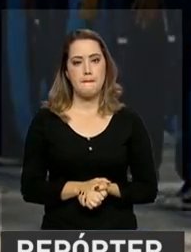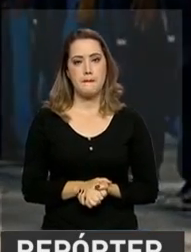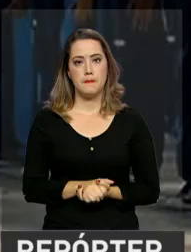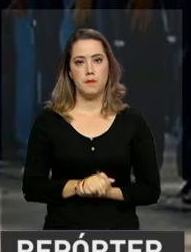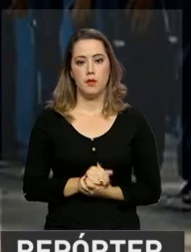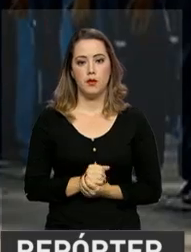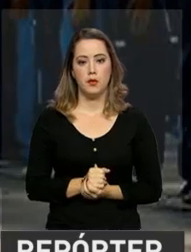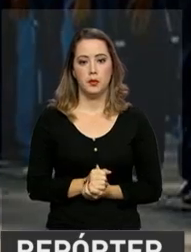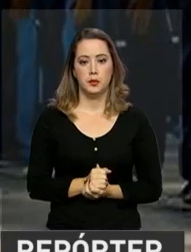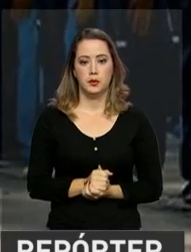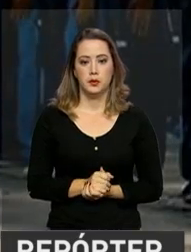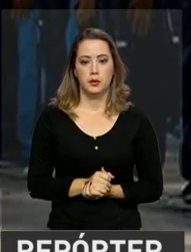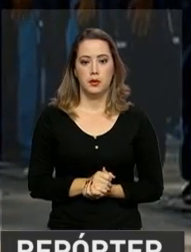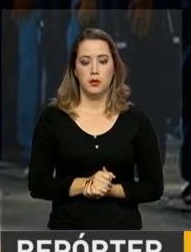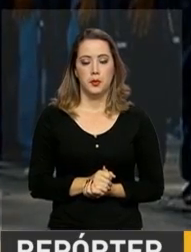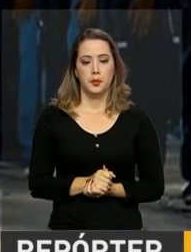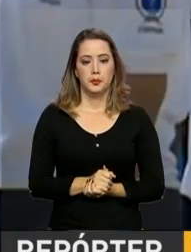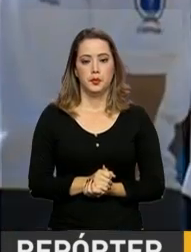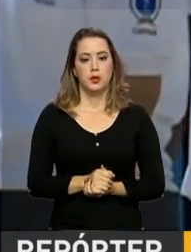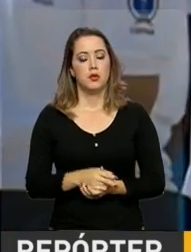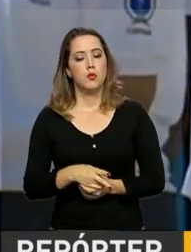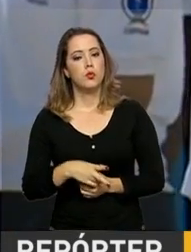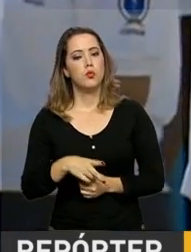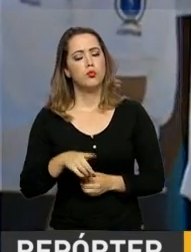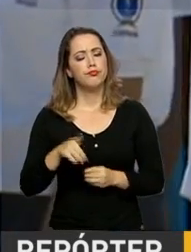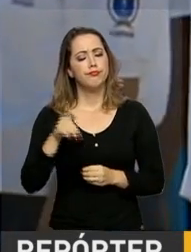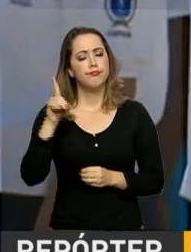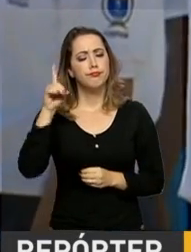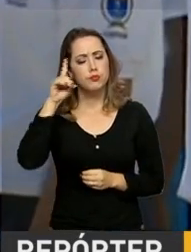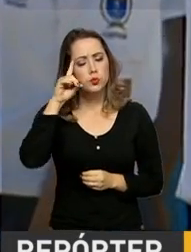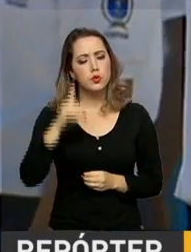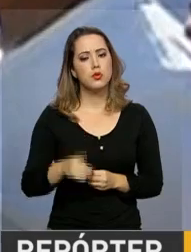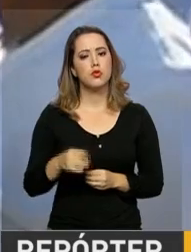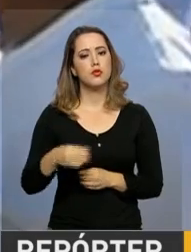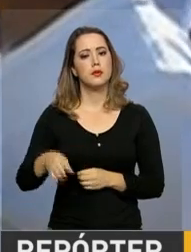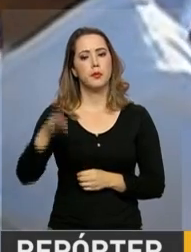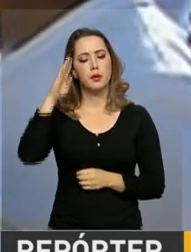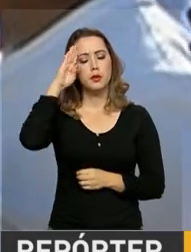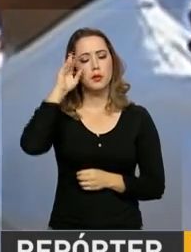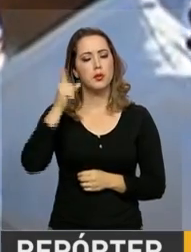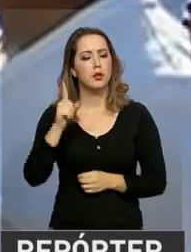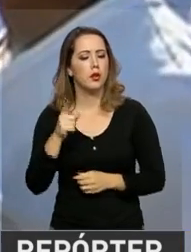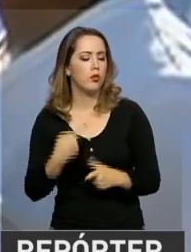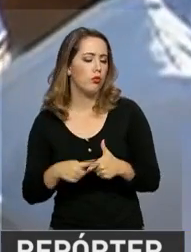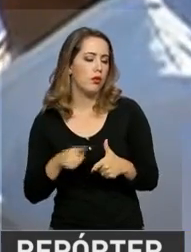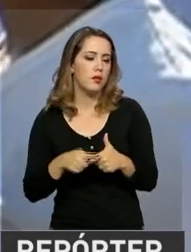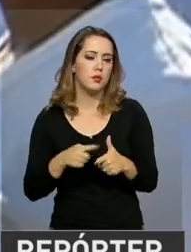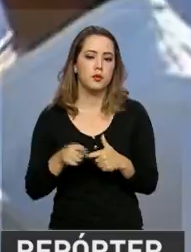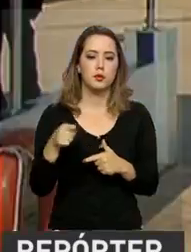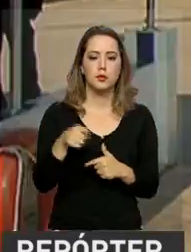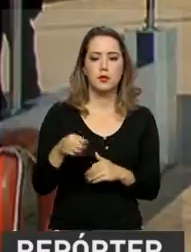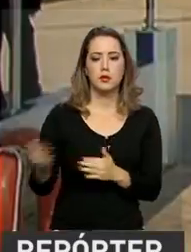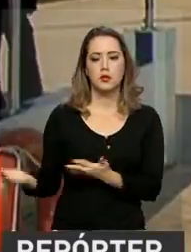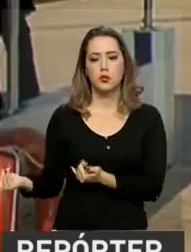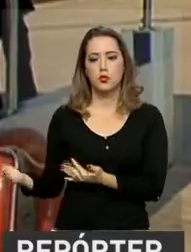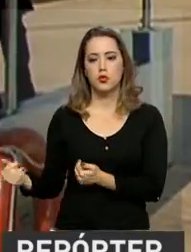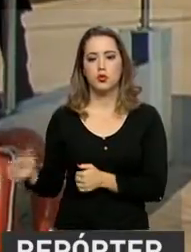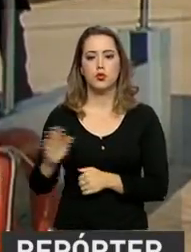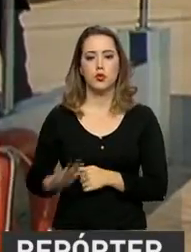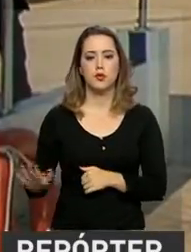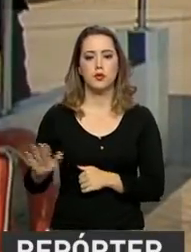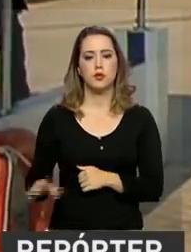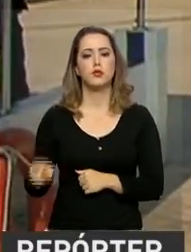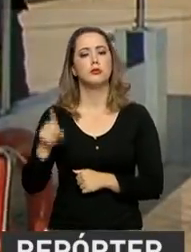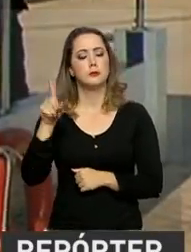Social a disciplina militar já não é nenhum Bicho de Sete Cabeças para essas crianças e adolescentes acima de tudo